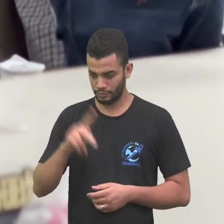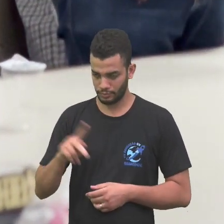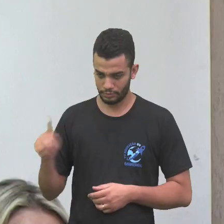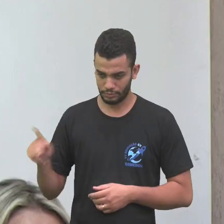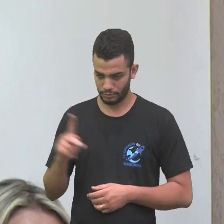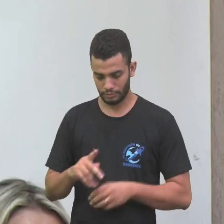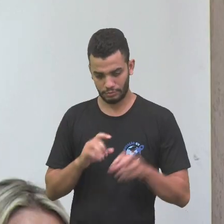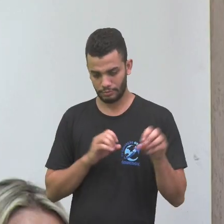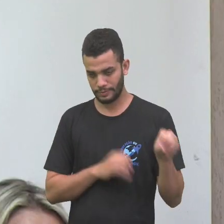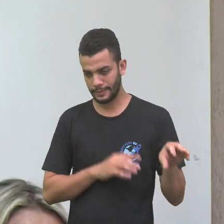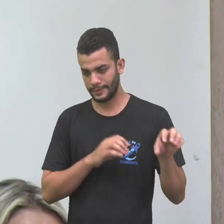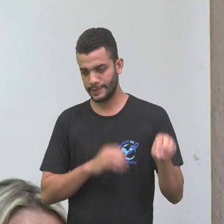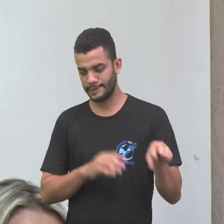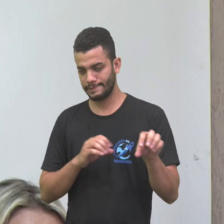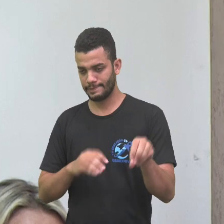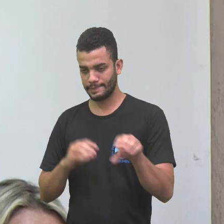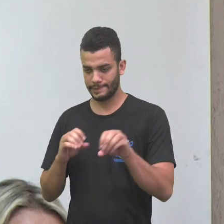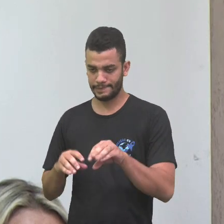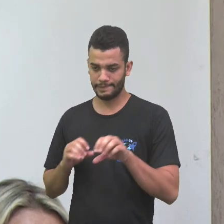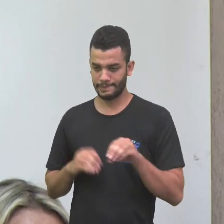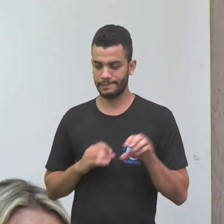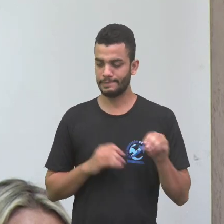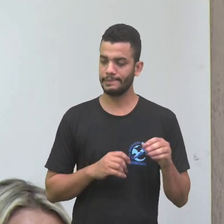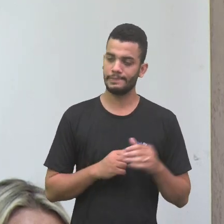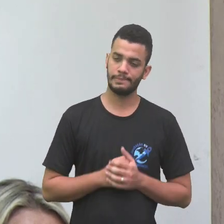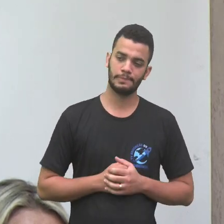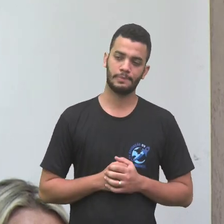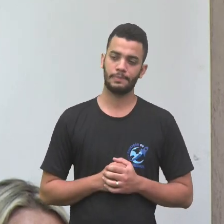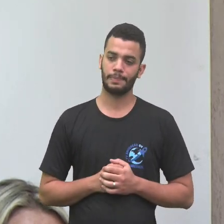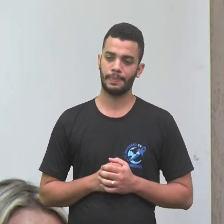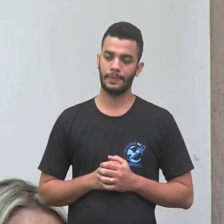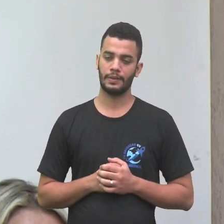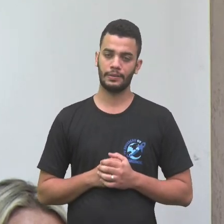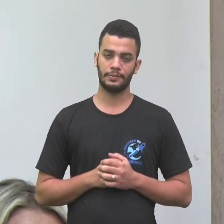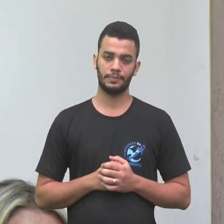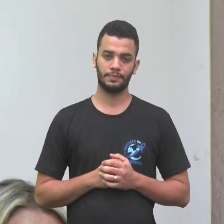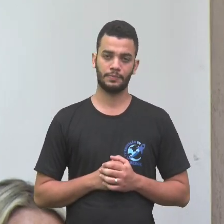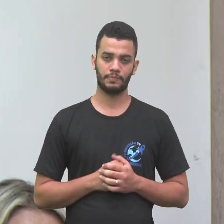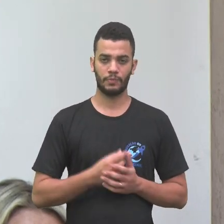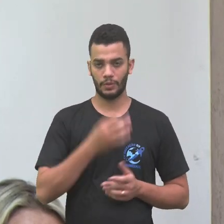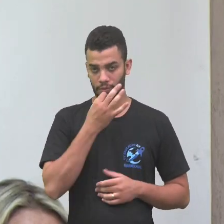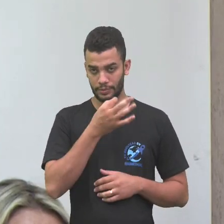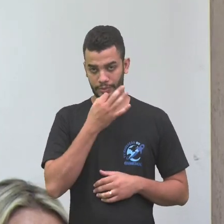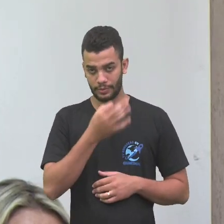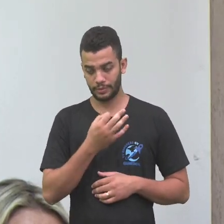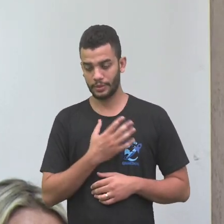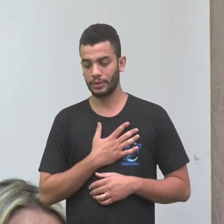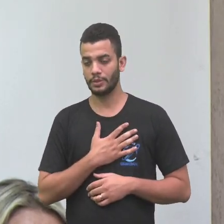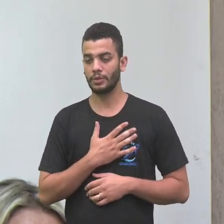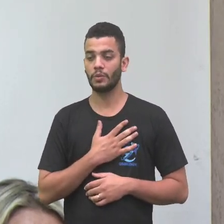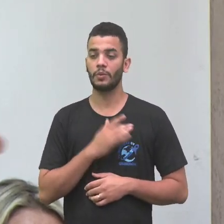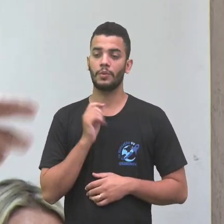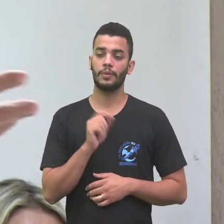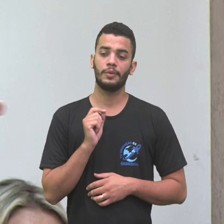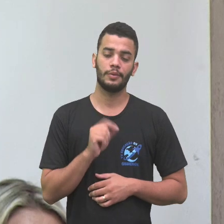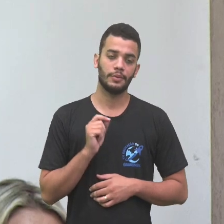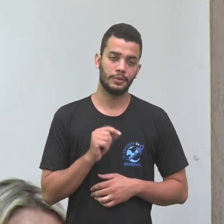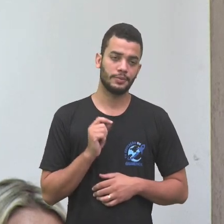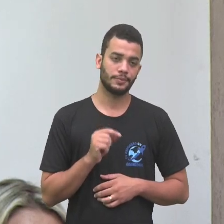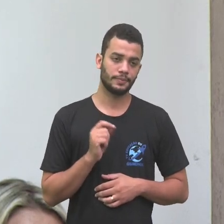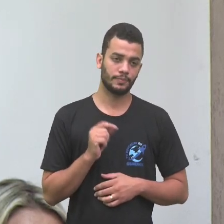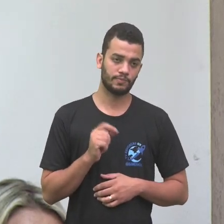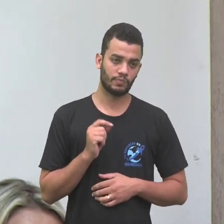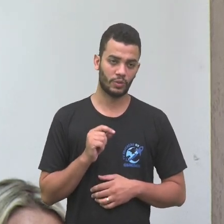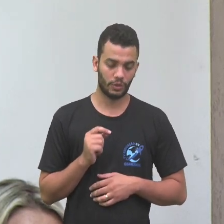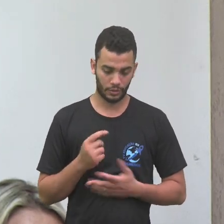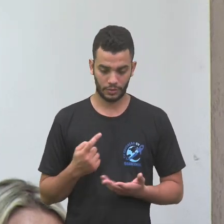e é muito grande essa responsabilidade. Então, eu estou querendo dizer o seguinte, nós, como político, ou alguns